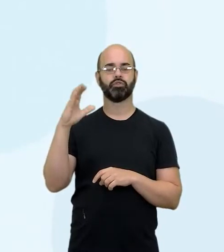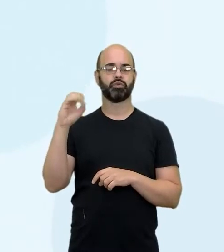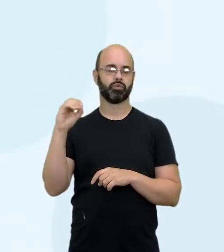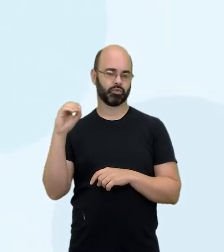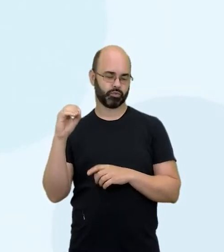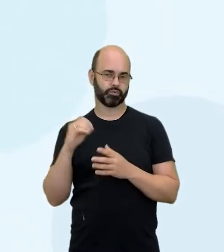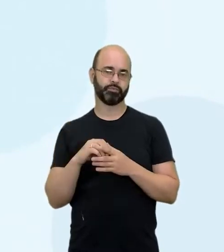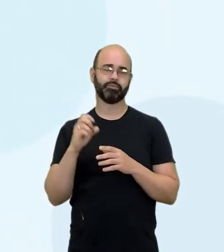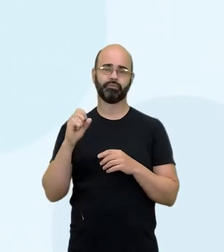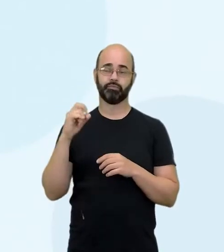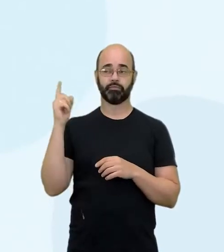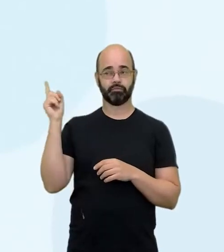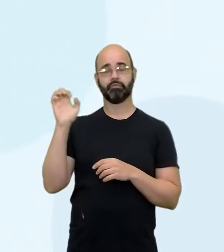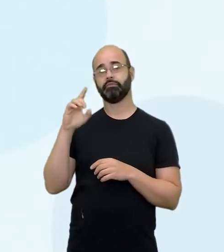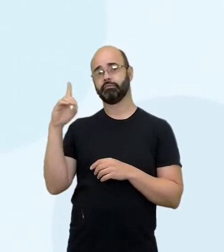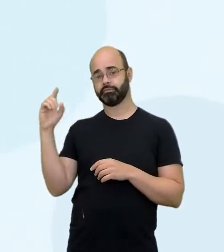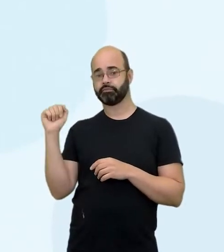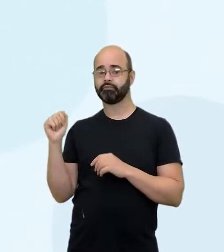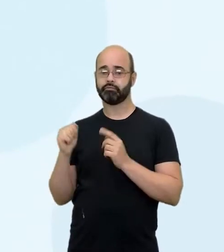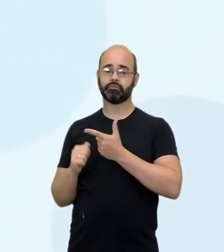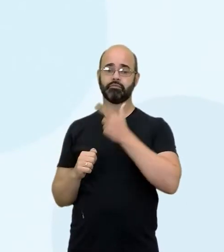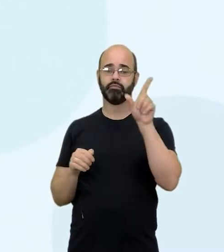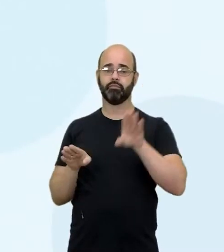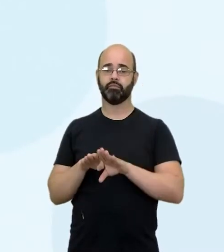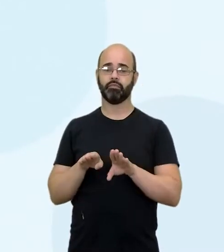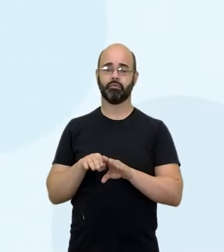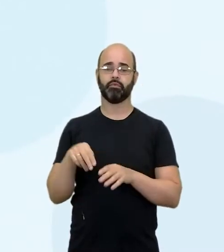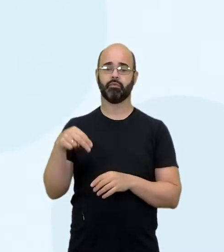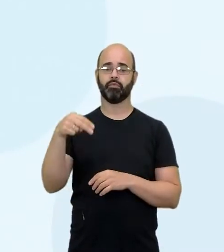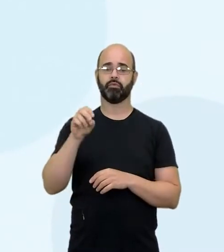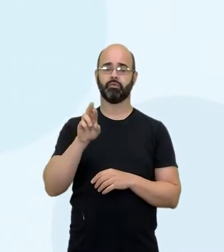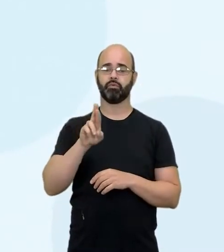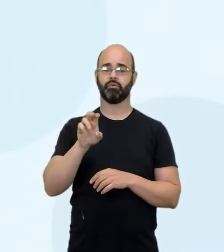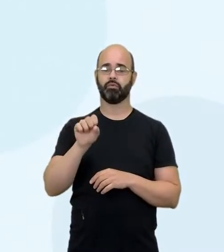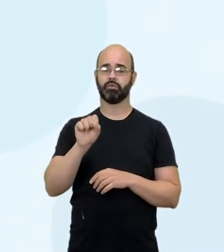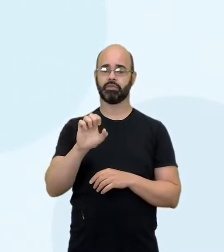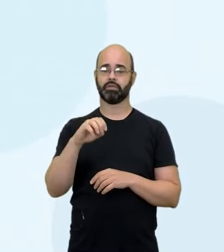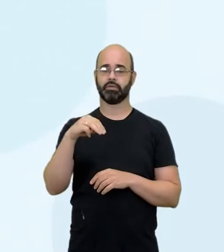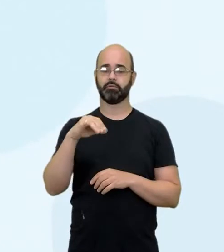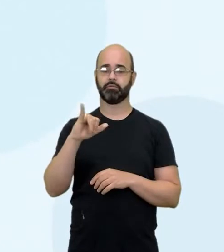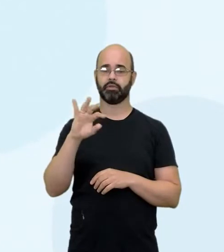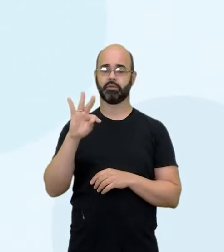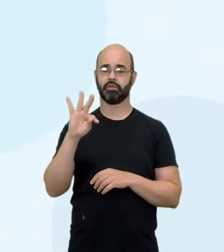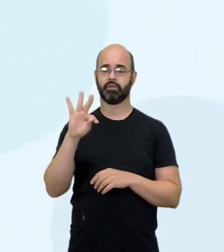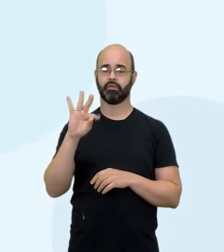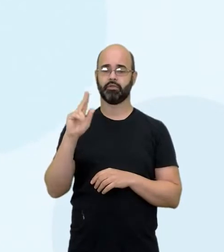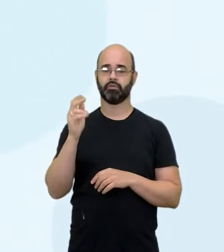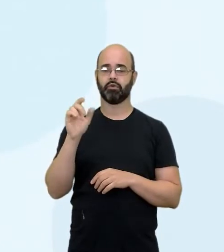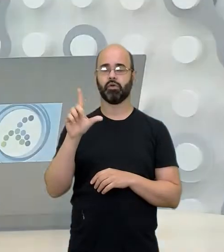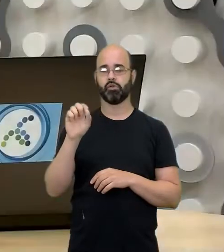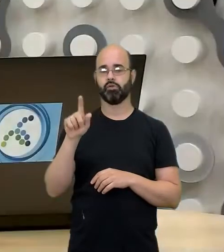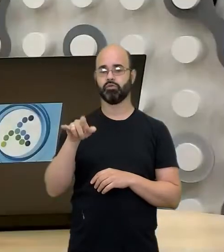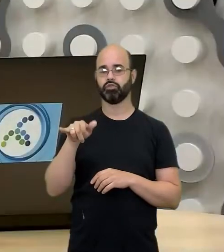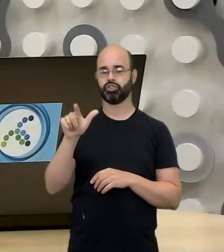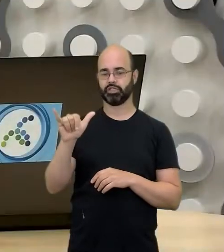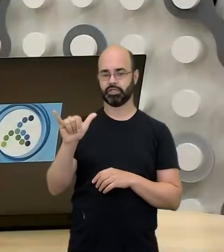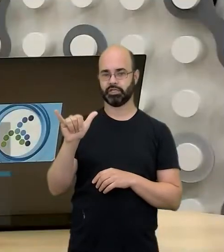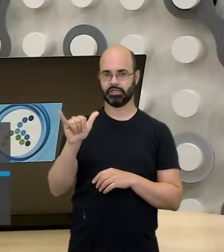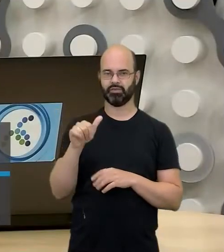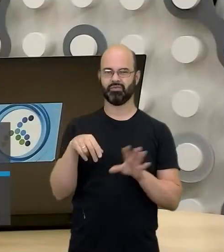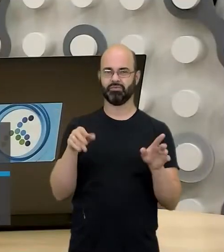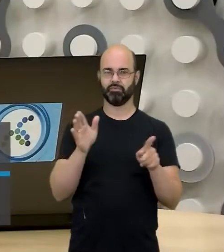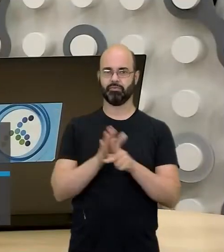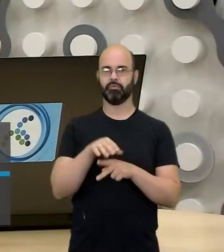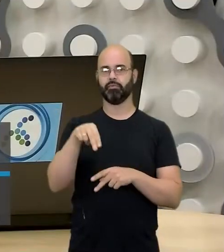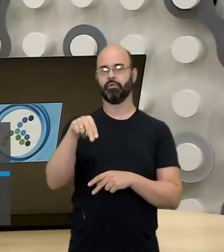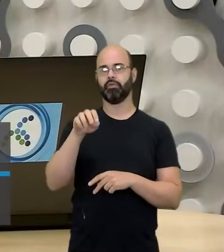uma versão mais moderna, tem o Norse Mythology do Neil Gaiman, né? Então você tem o que o Neil Gaiman faz. O Neil Gaiman é um grande pesquisador, além de ser um grande